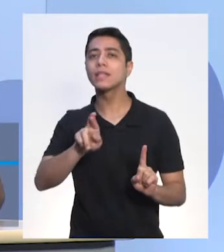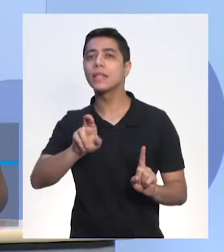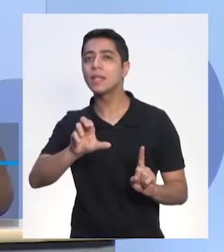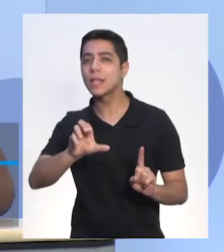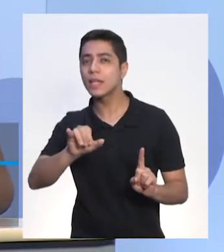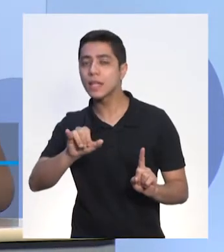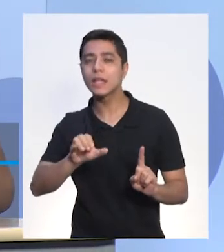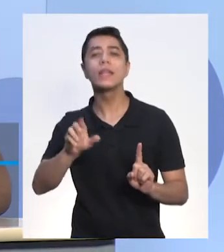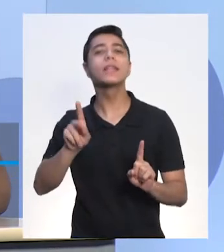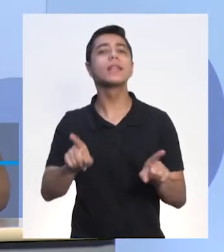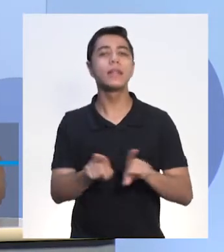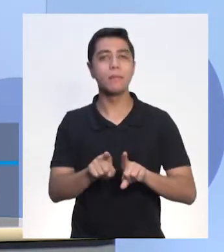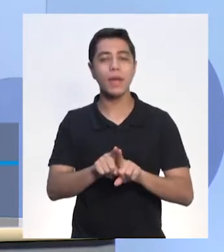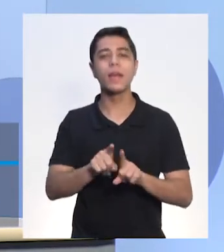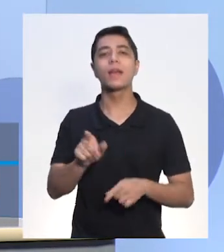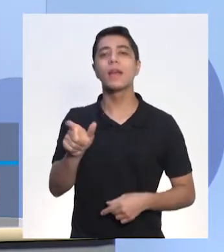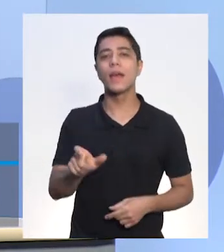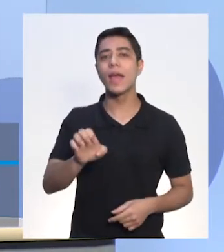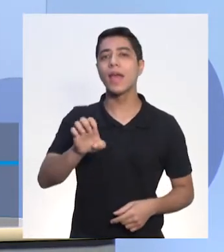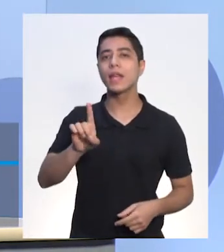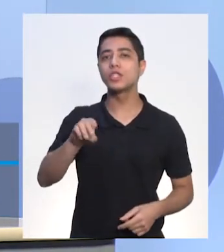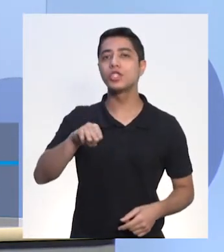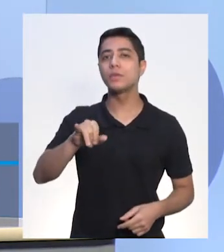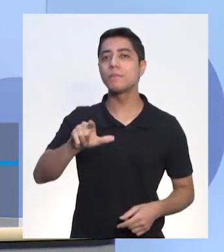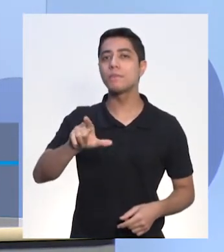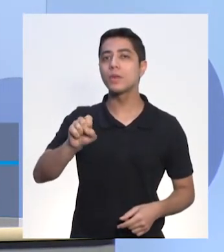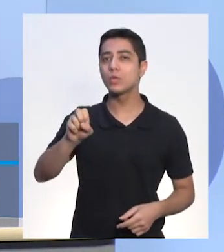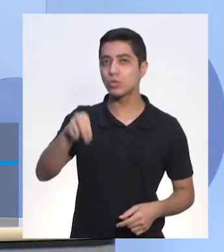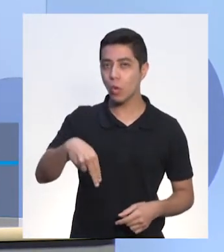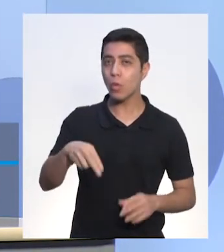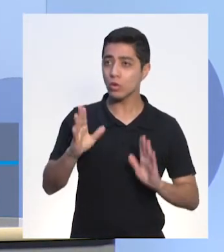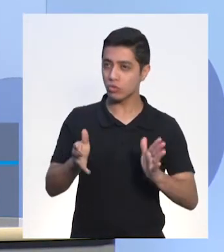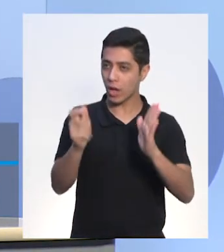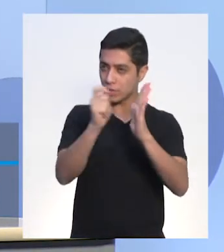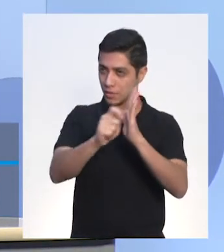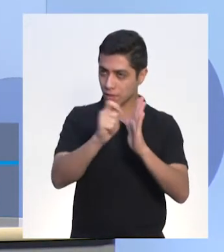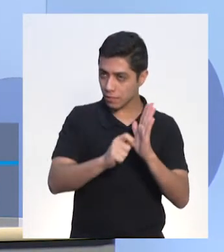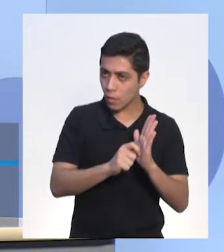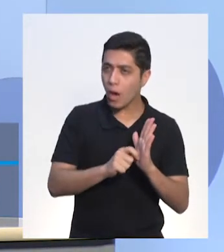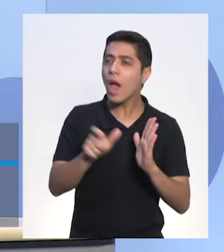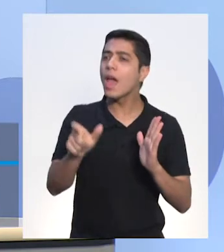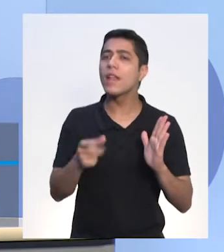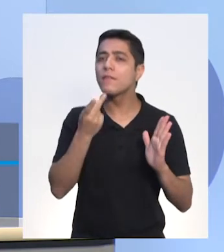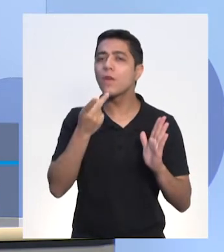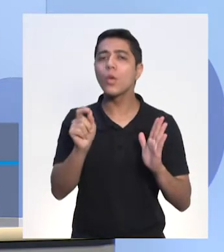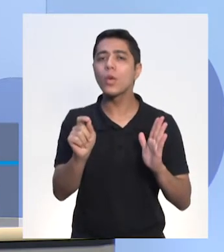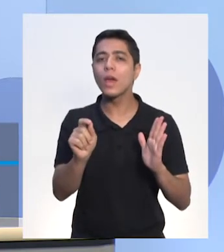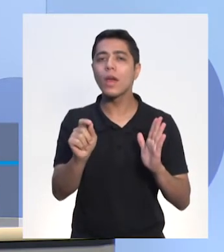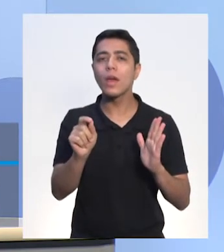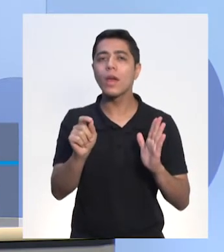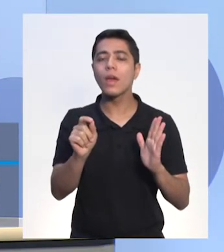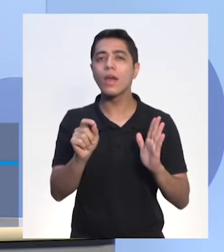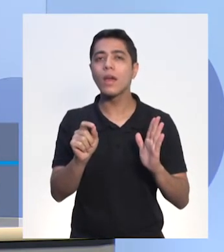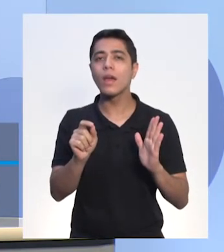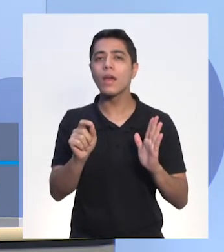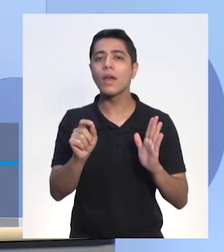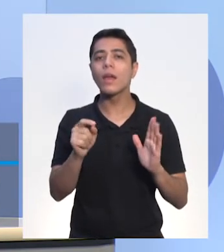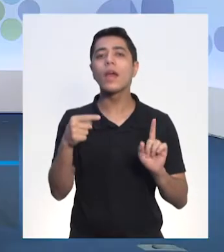Professora, o que eles escreveram está na tela, né? Sim. Então, o que o Patrick diz, né?